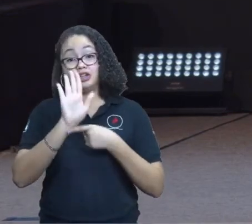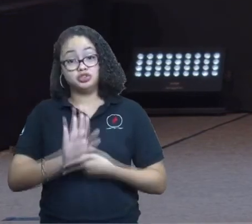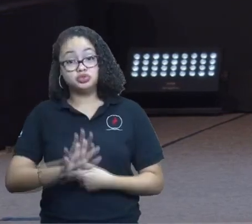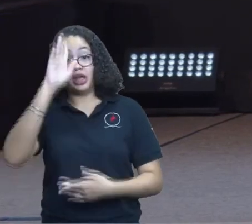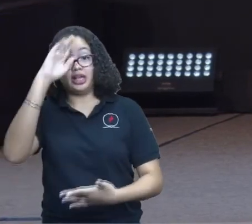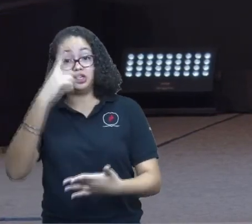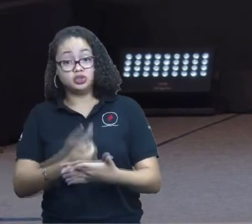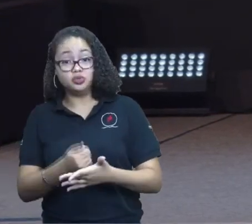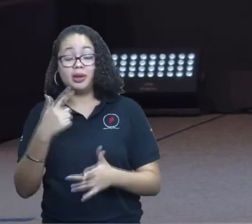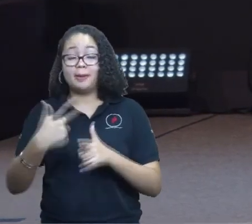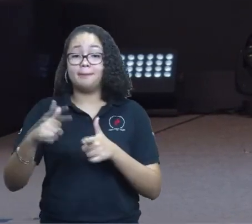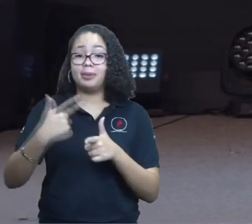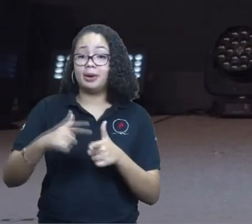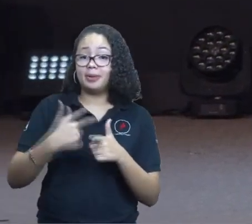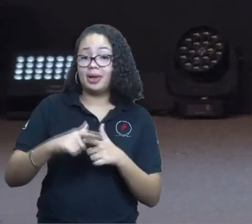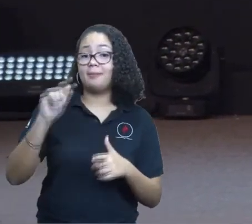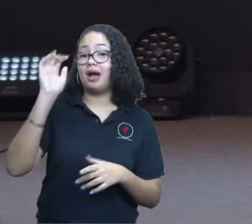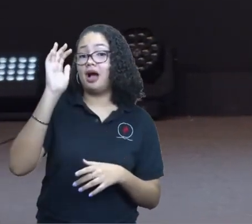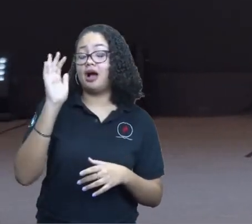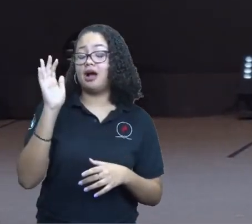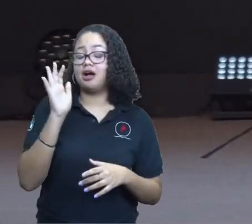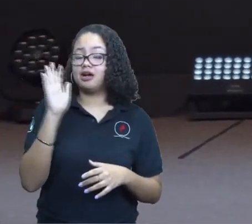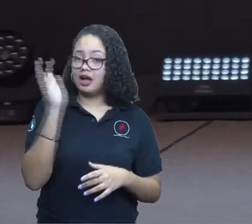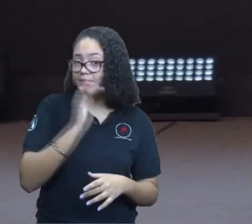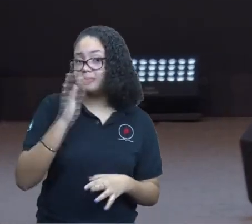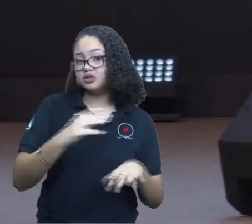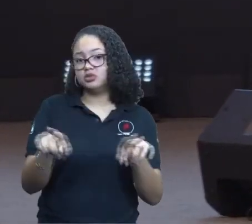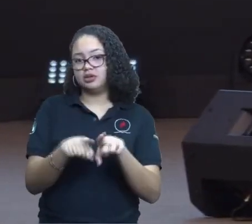três glória a Deus e cinco aleluia